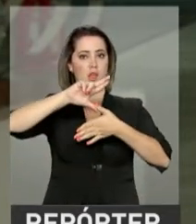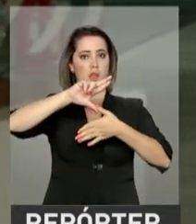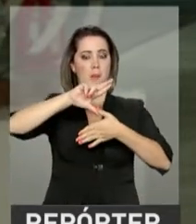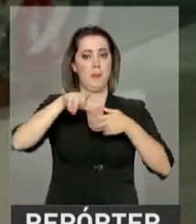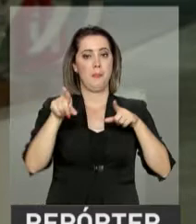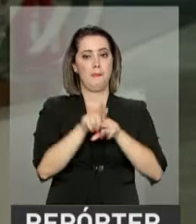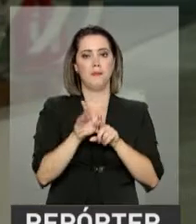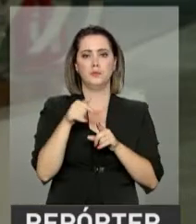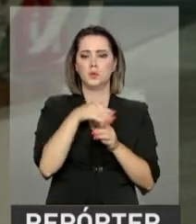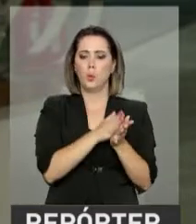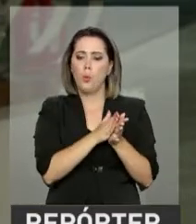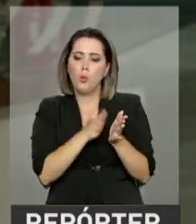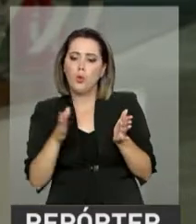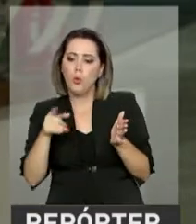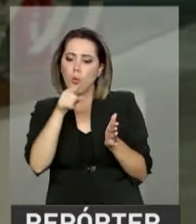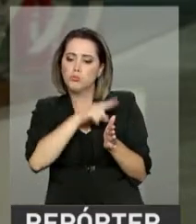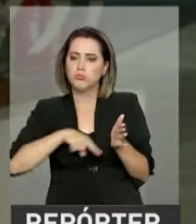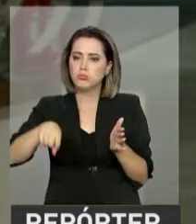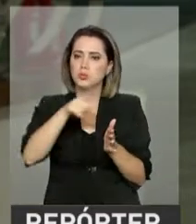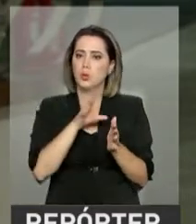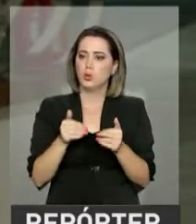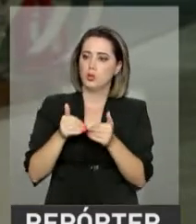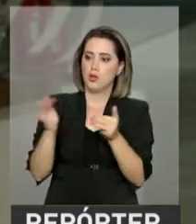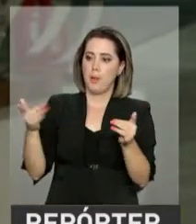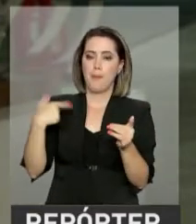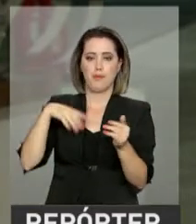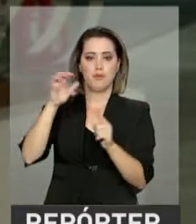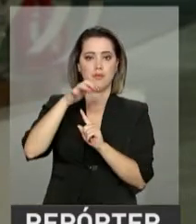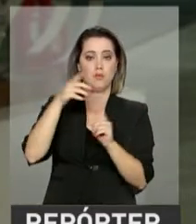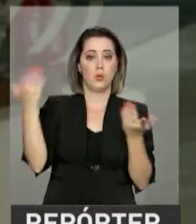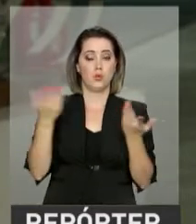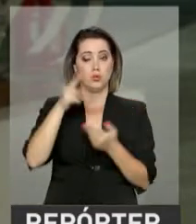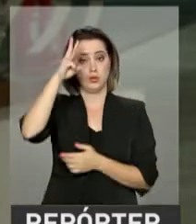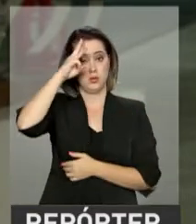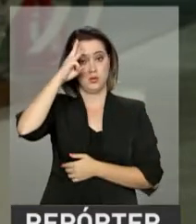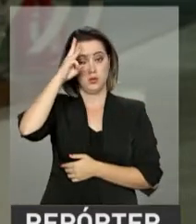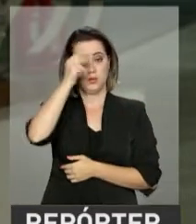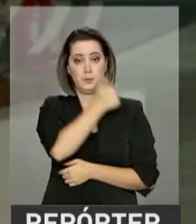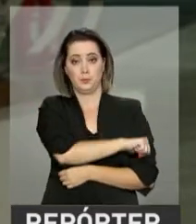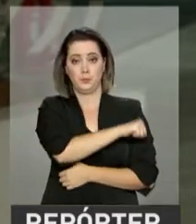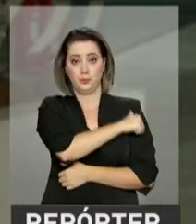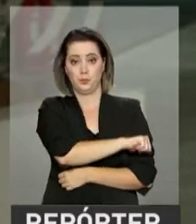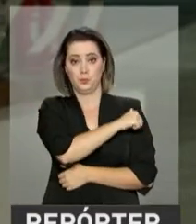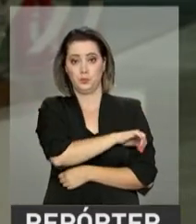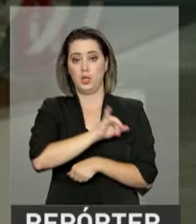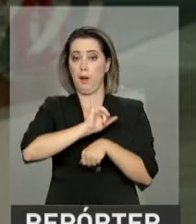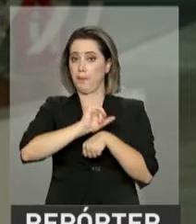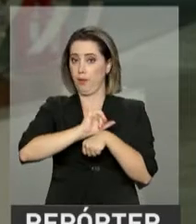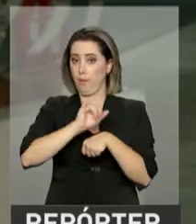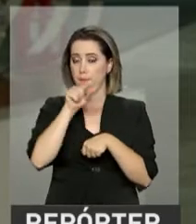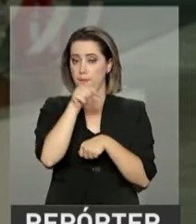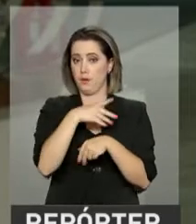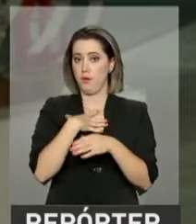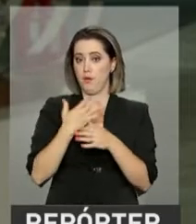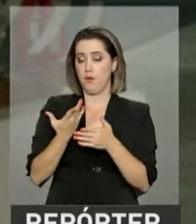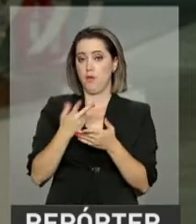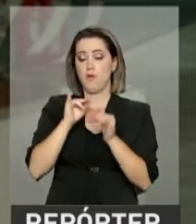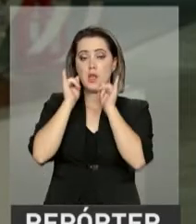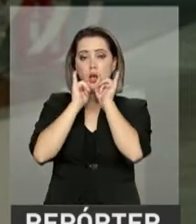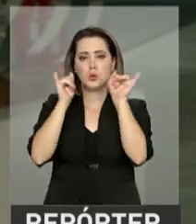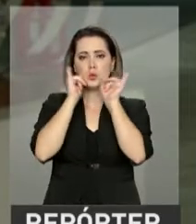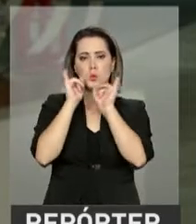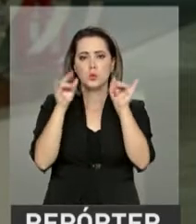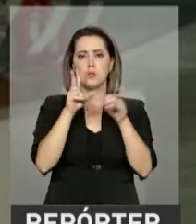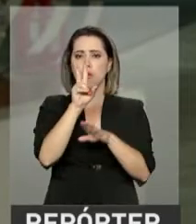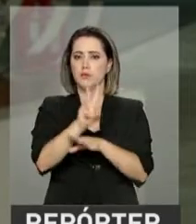durante o evento a inauguração da feira foi nessa terça feira na capital carioca foi anunciada uma linha de crédito